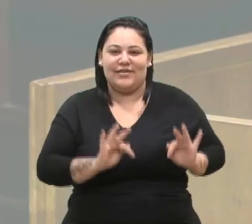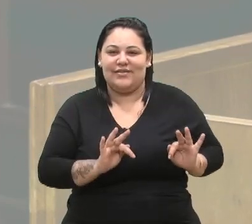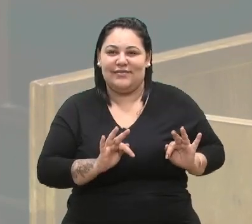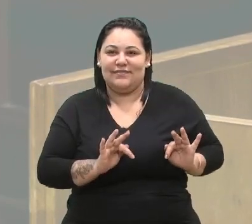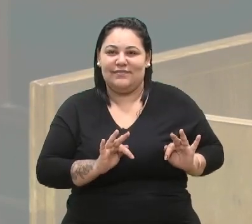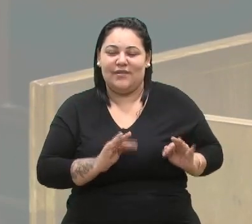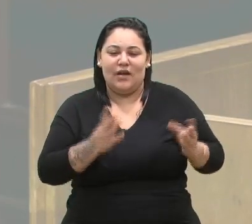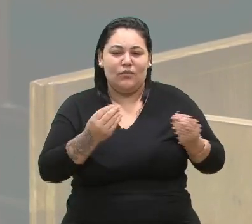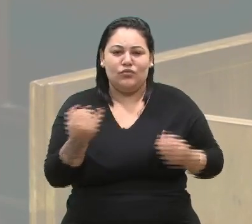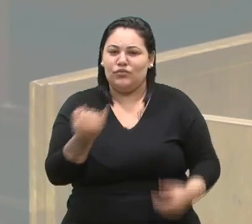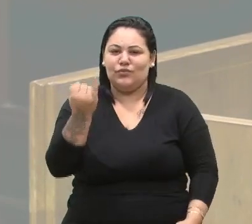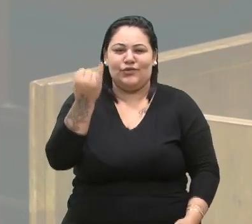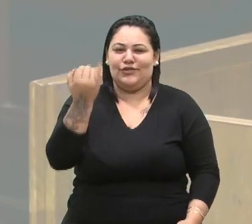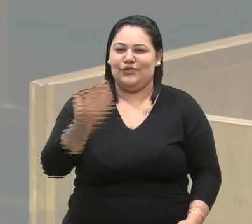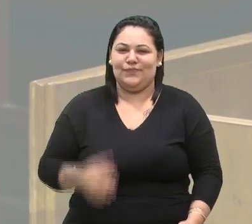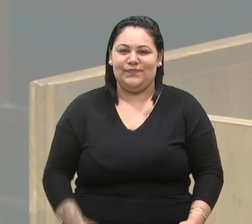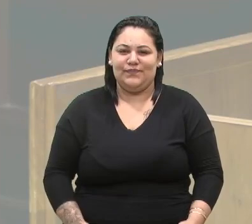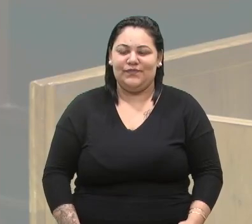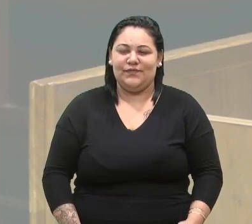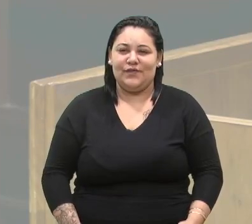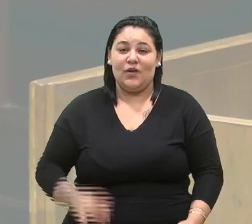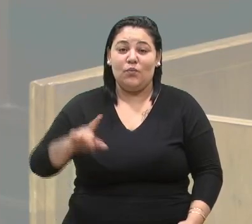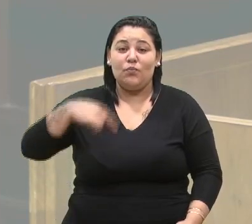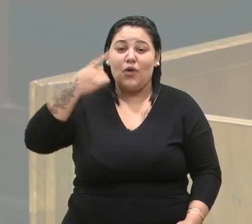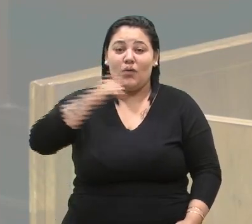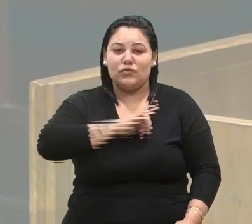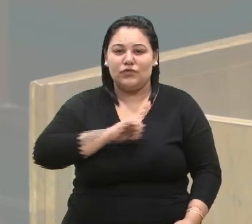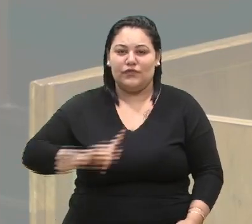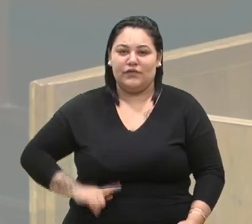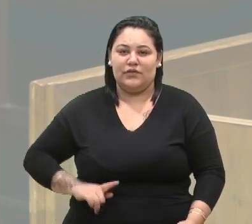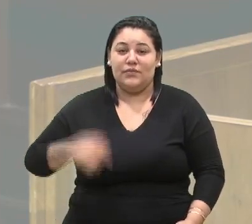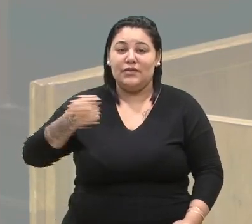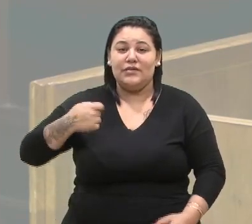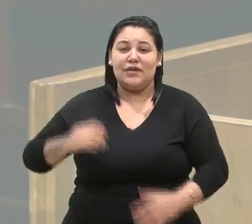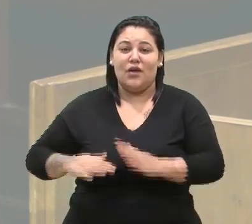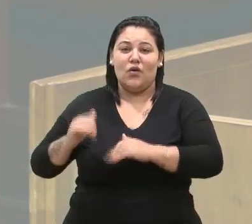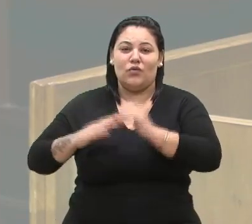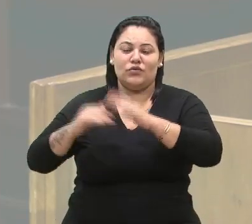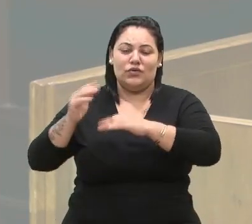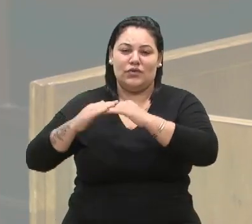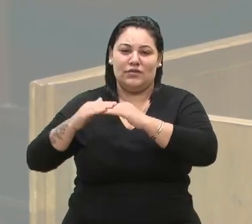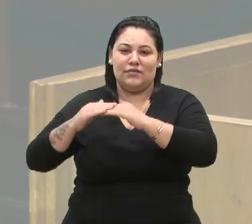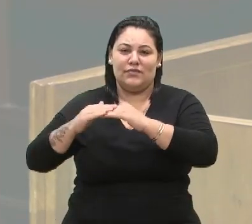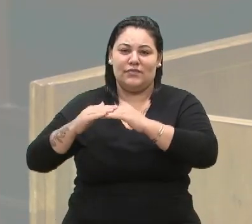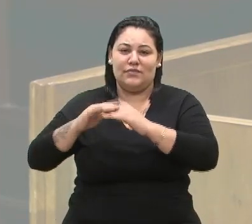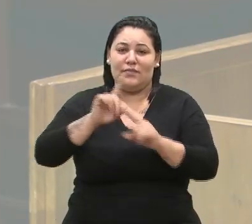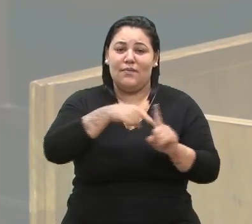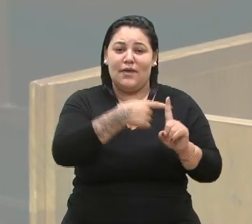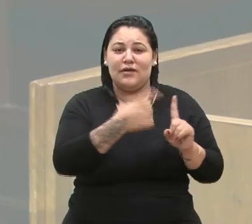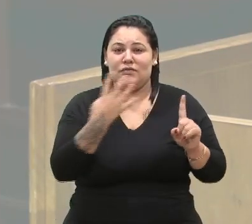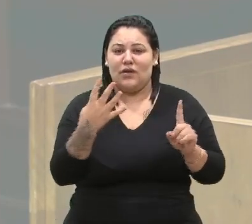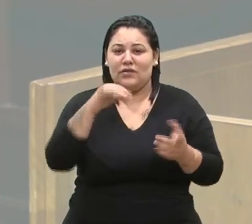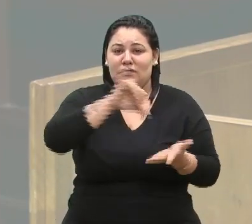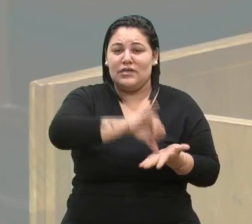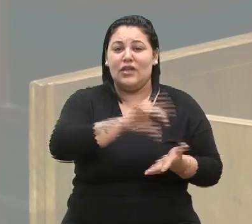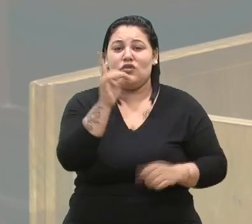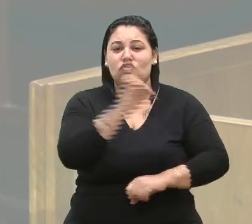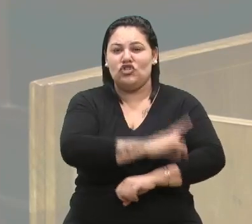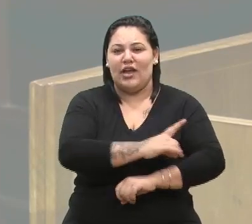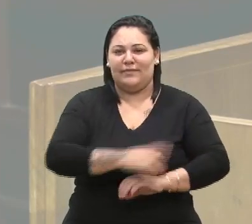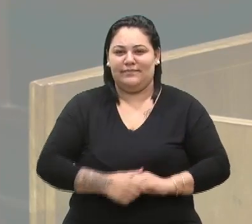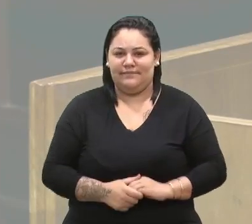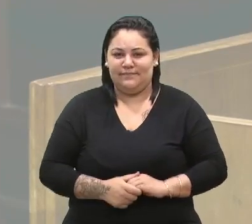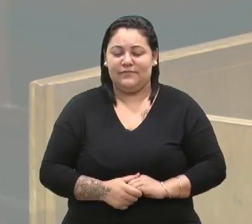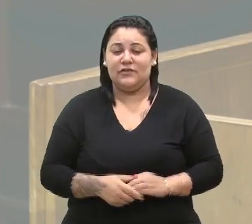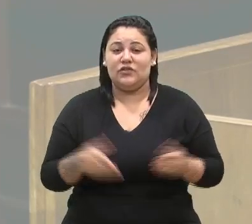extrema importância. O próximo governo deverá construir, no mínimo, mais 4 centro-dia. Hoje